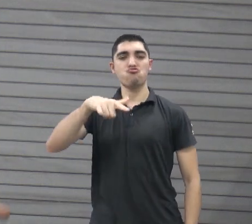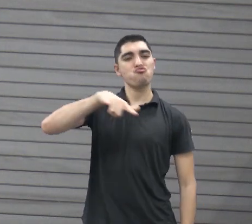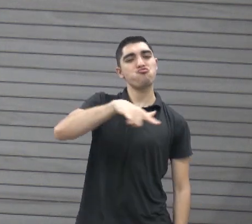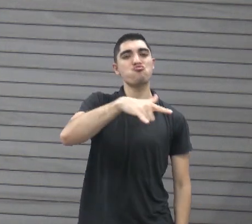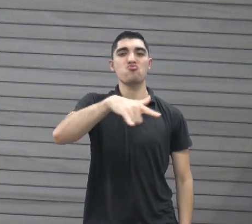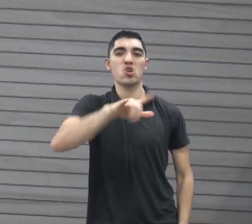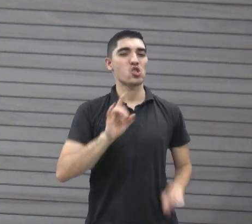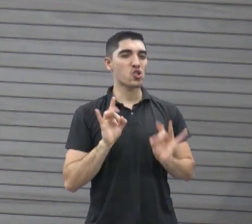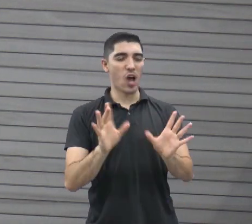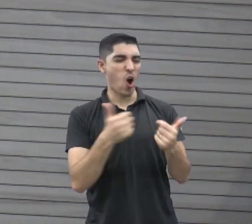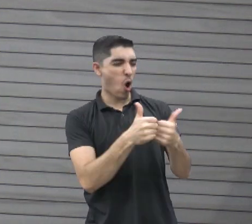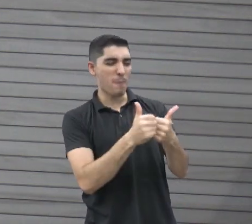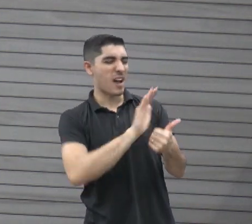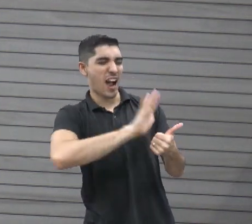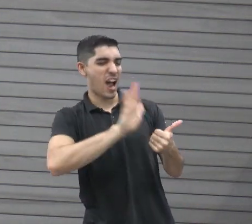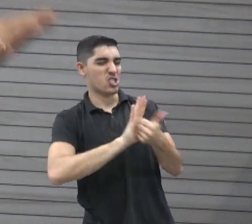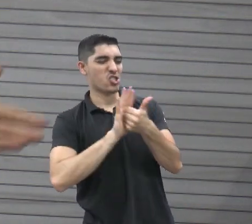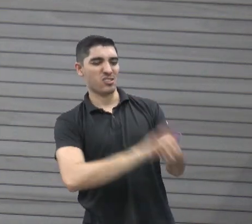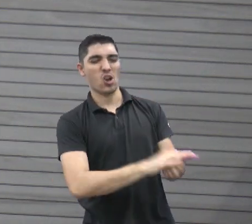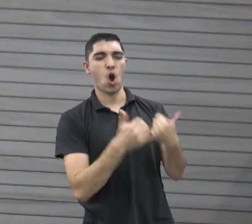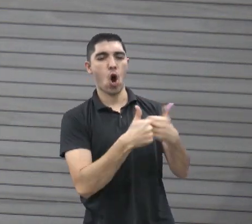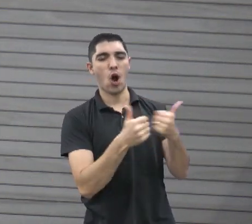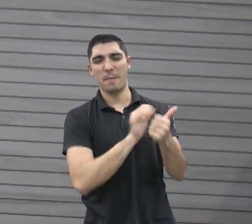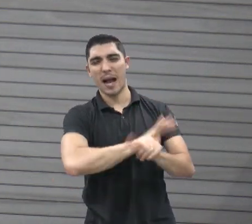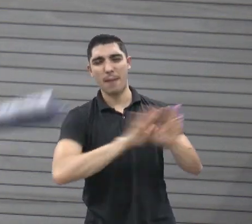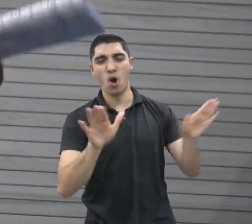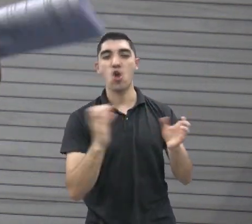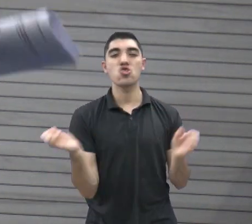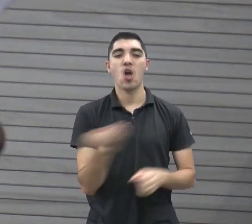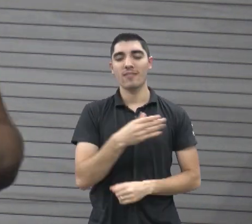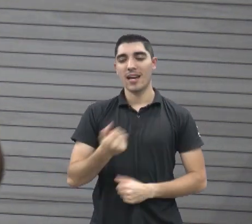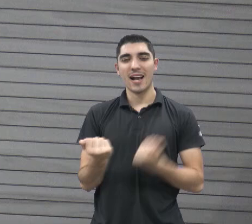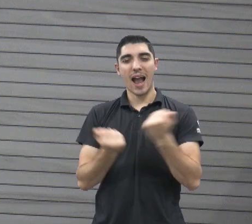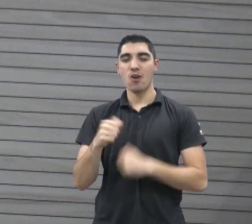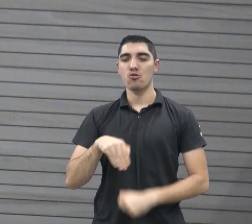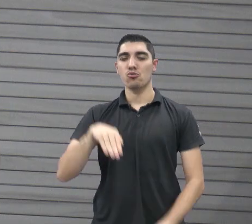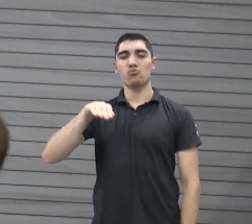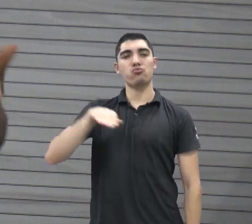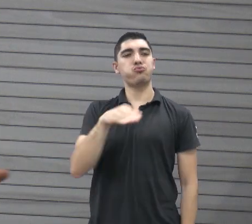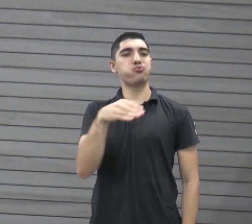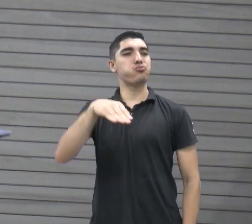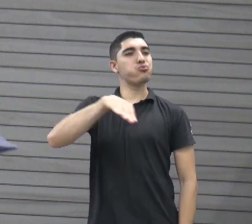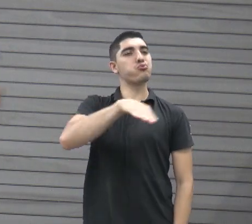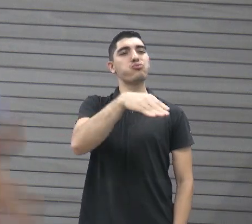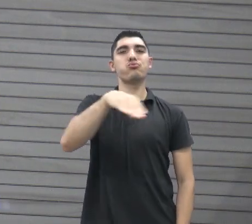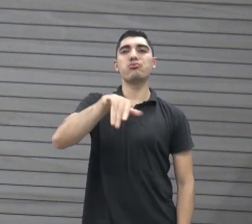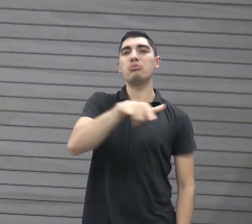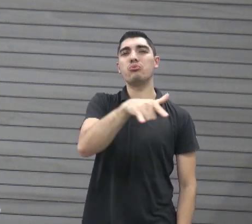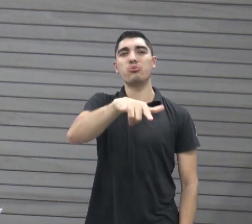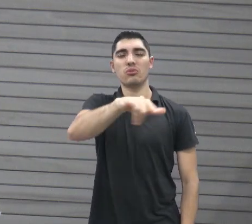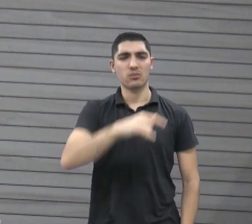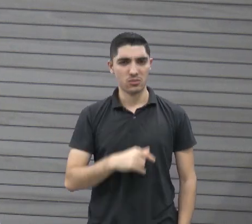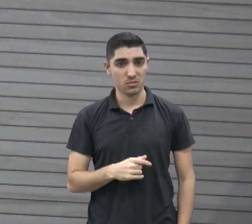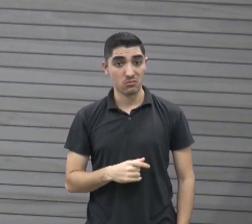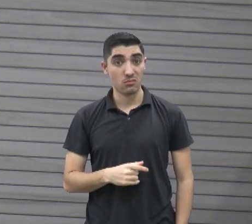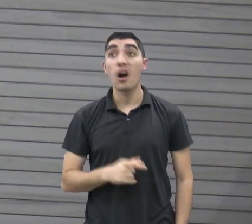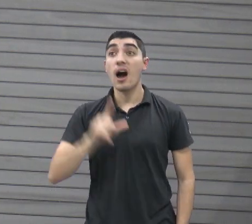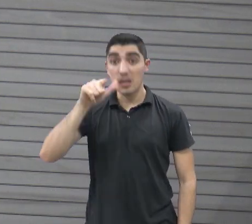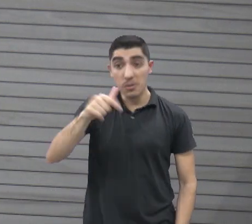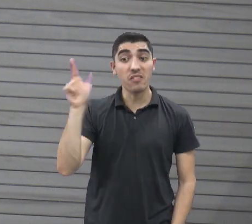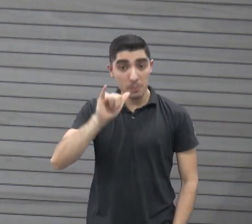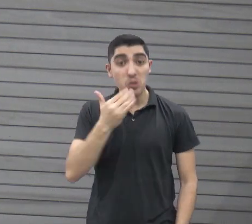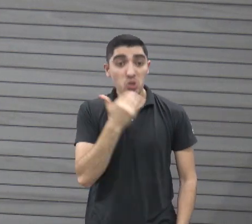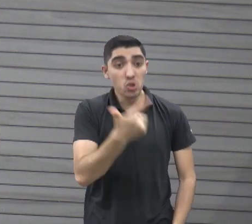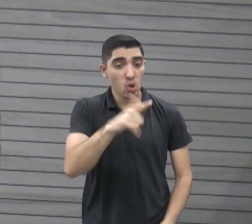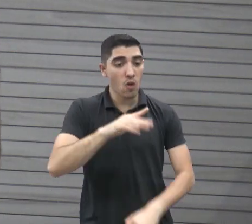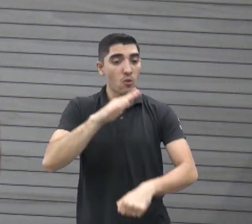Lança então a licitação, carro voador. Ninguém vem. Daqui a pouco o prefeito está pedindo novamente prorrogação nessa casa. Então eu